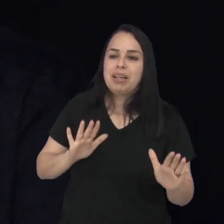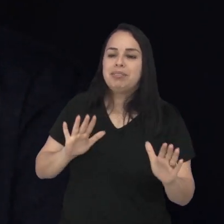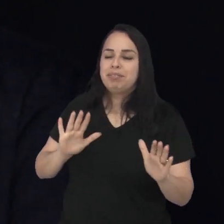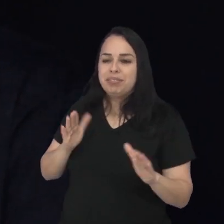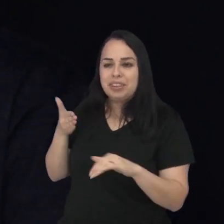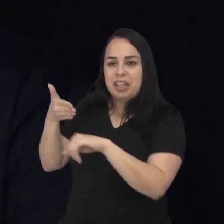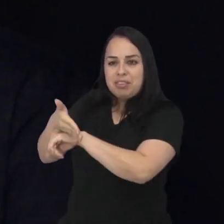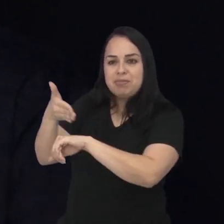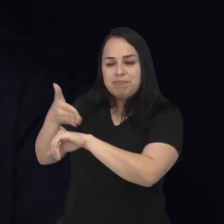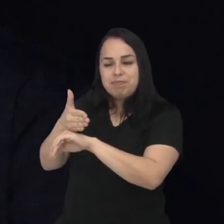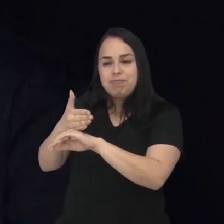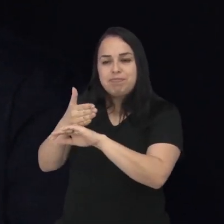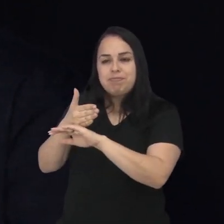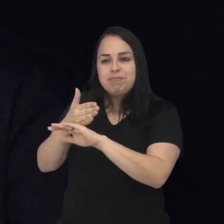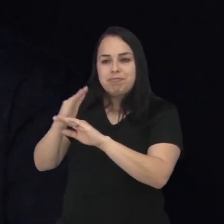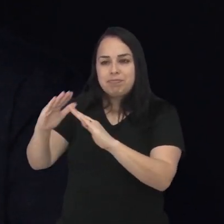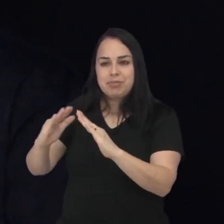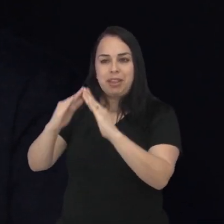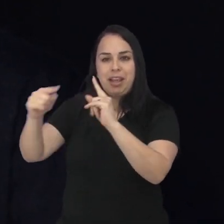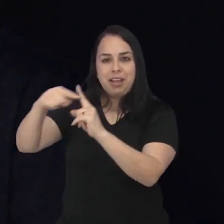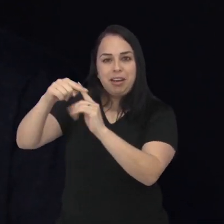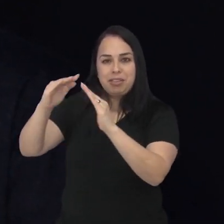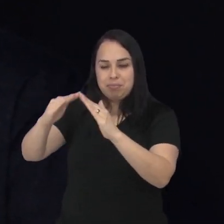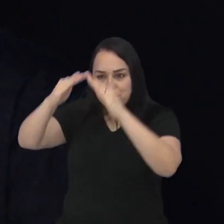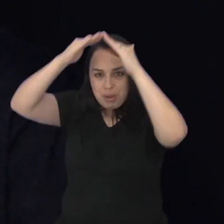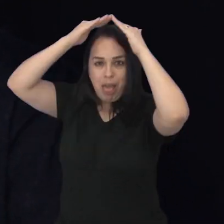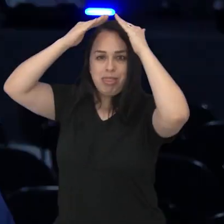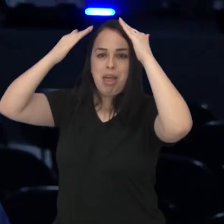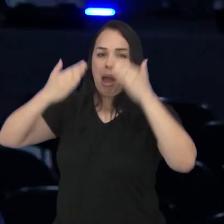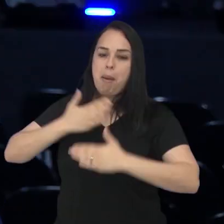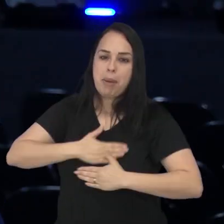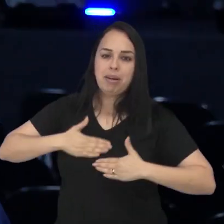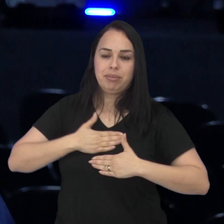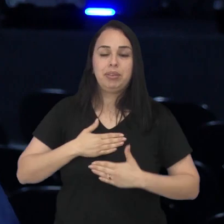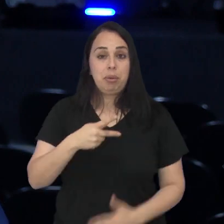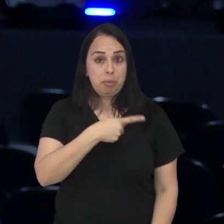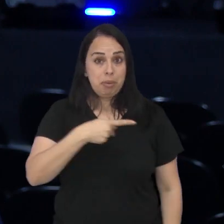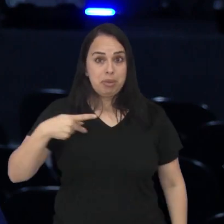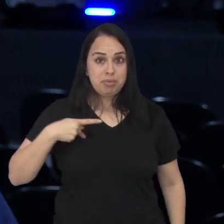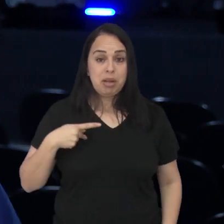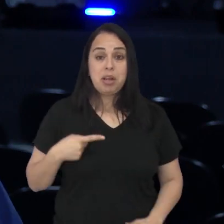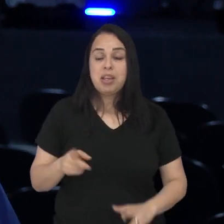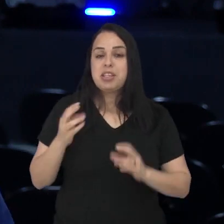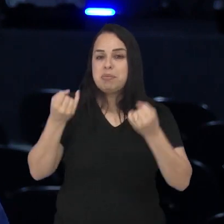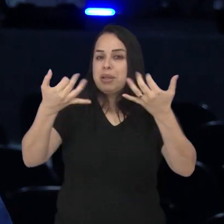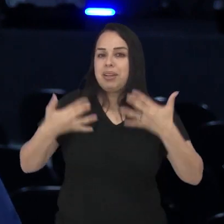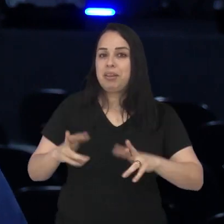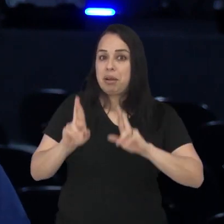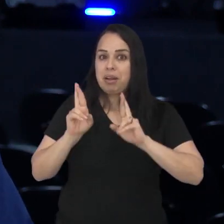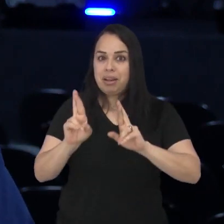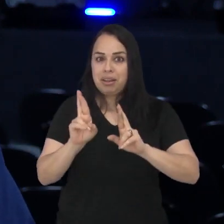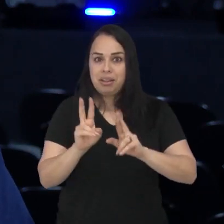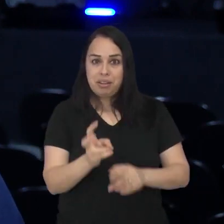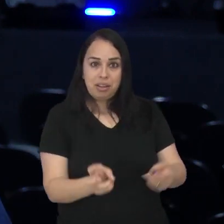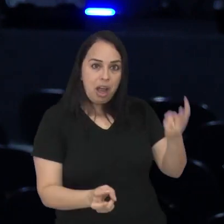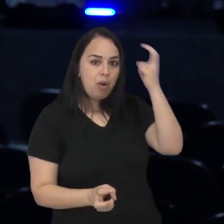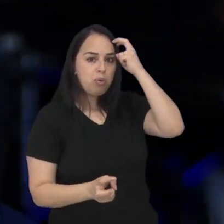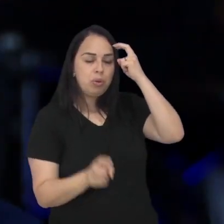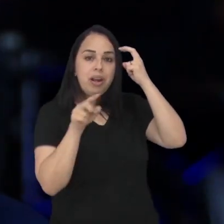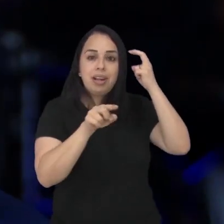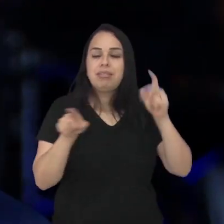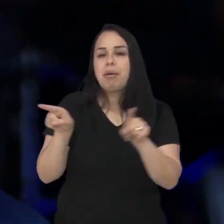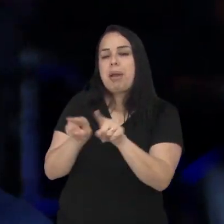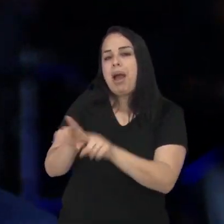muito gratificante aqui estar tocando na presença de Deus. Para o pastor, a expectativa é que através da cultura eles